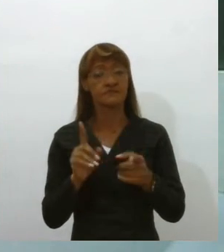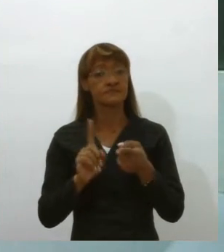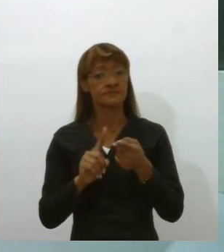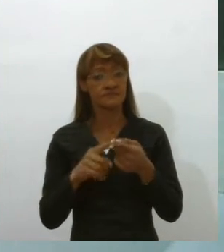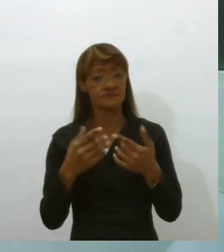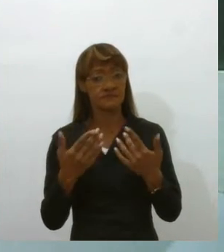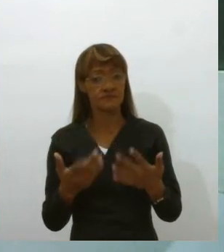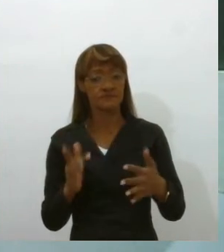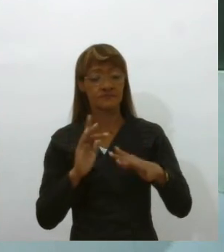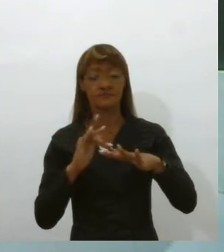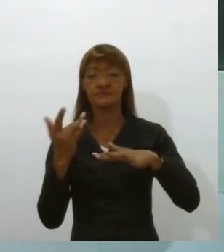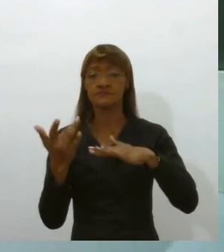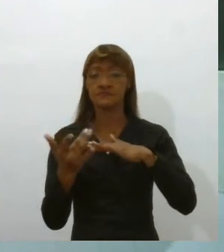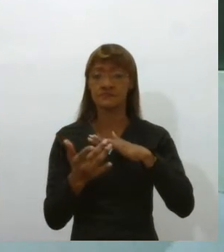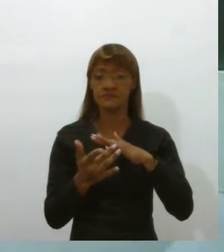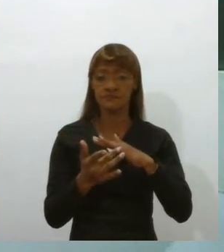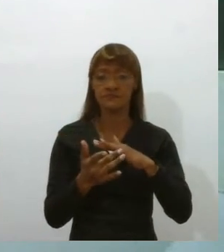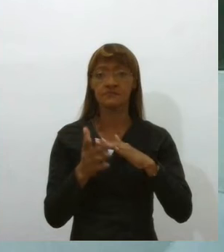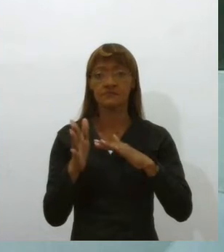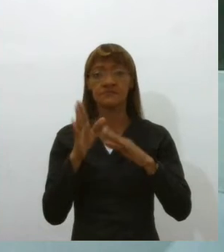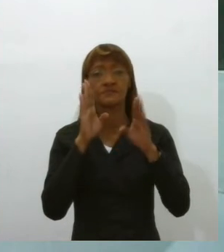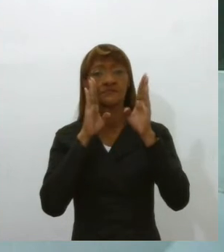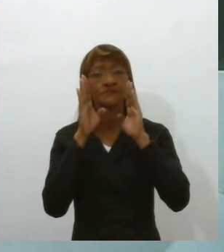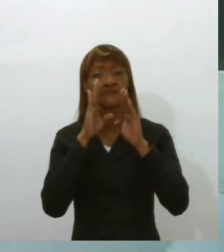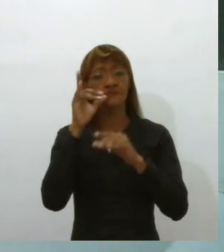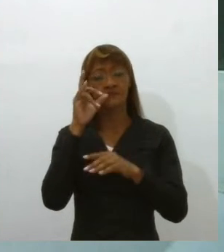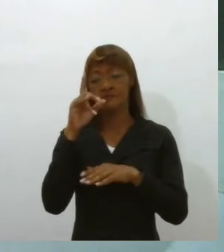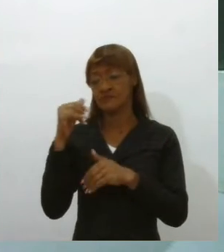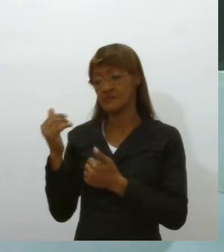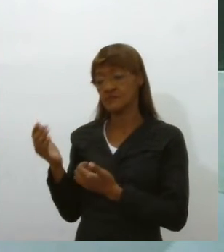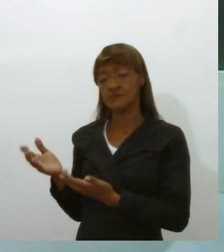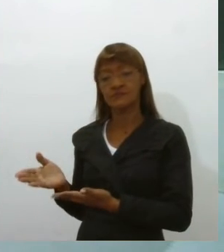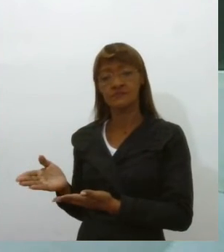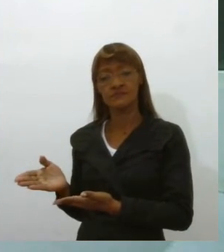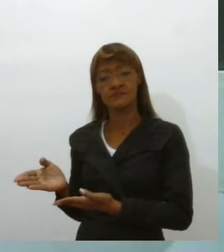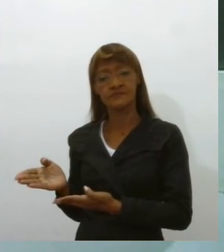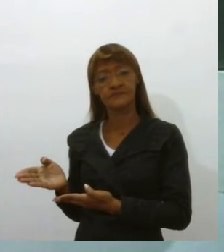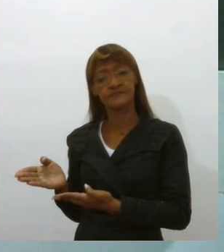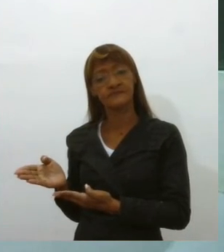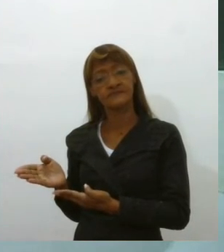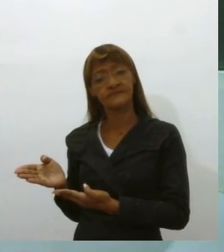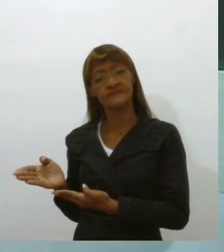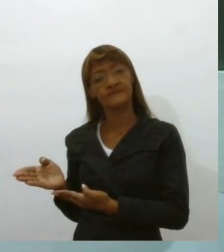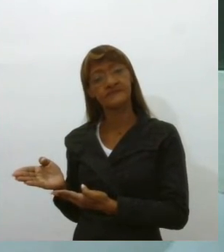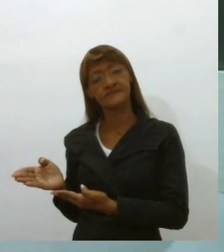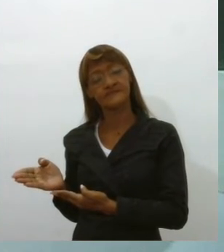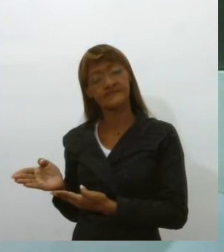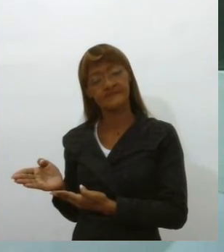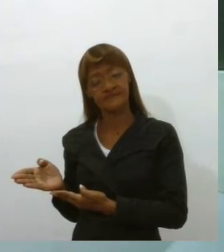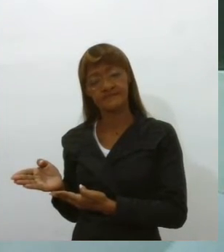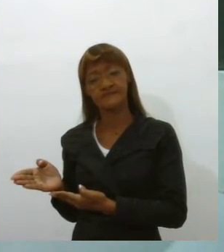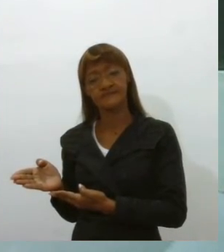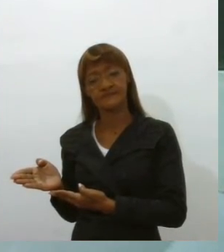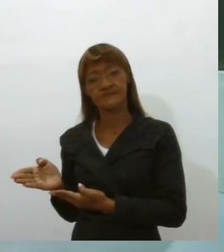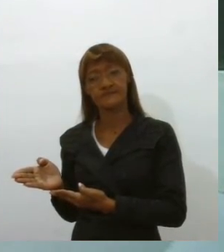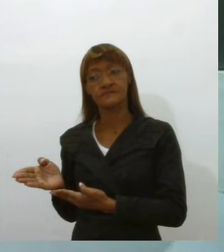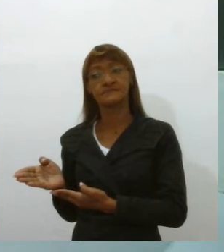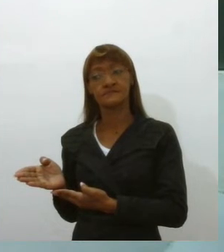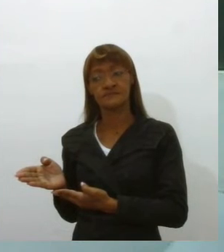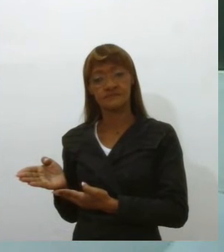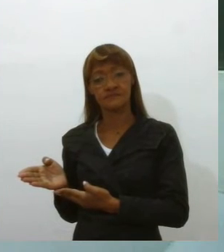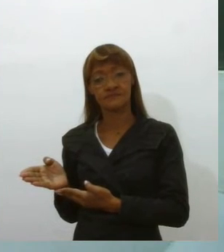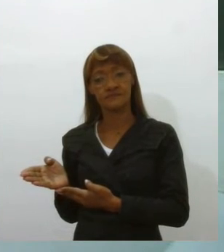redes sociais no Face e no Instagram através do arroba TVALESE5.2. No Twitter, arroba TVALESE e no QR Code